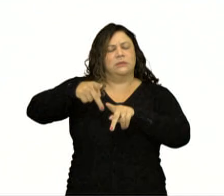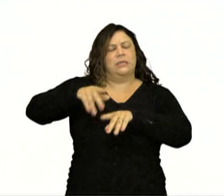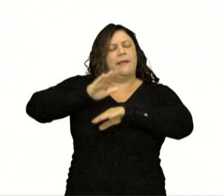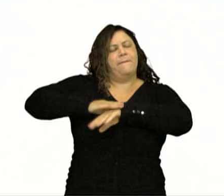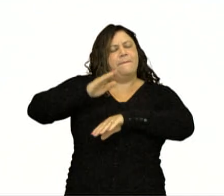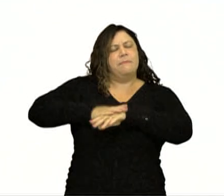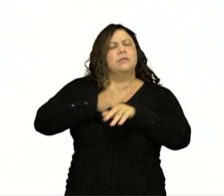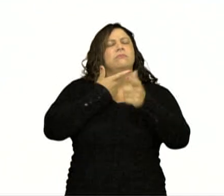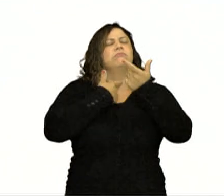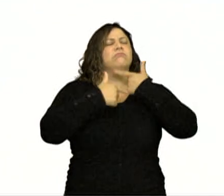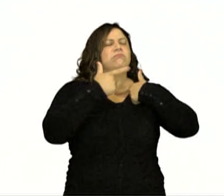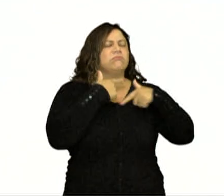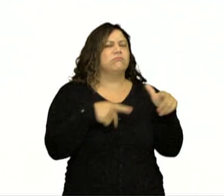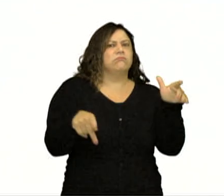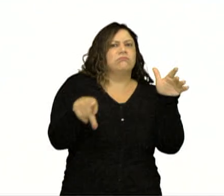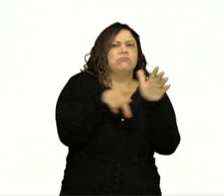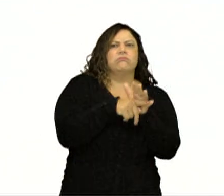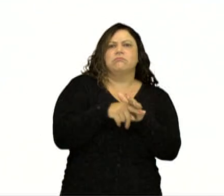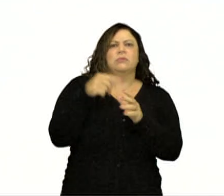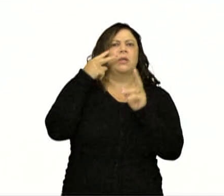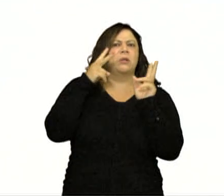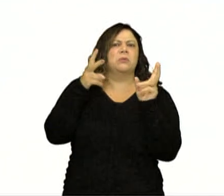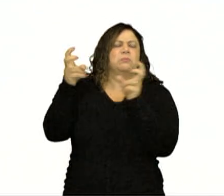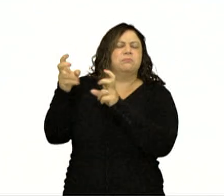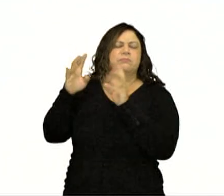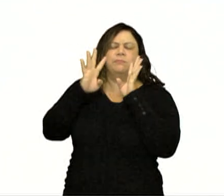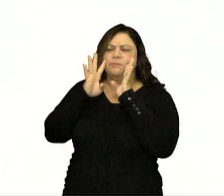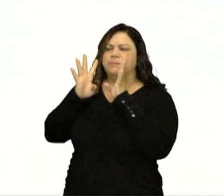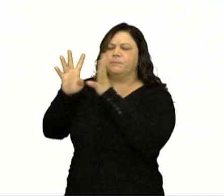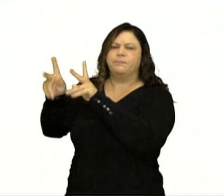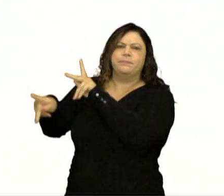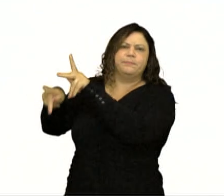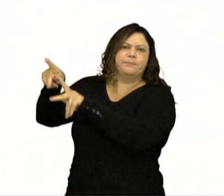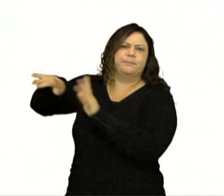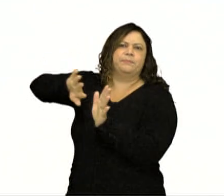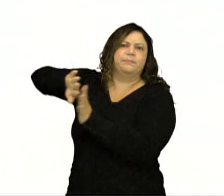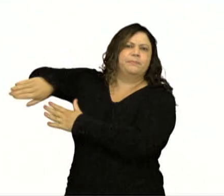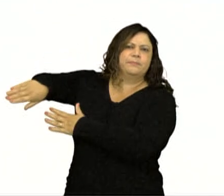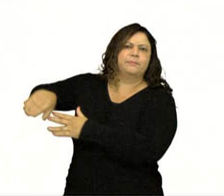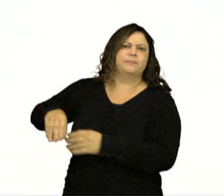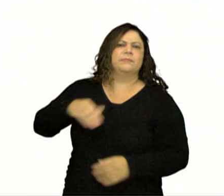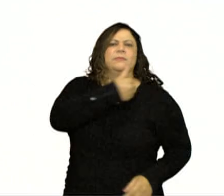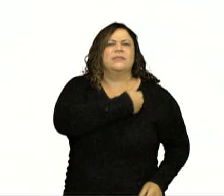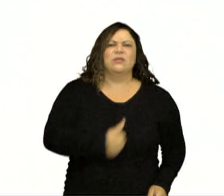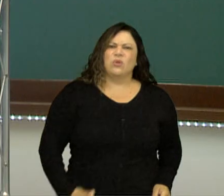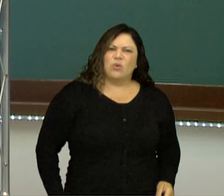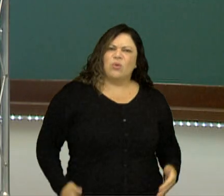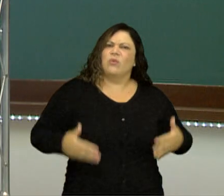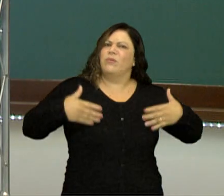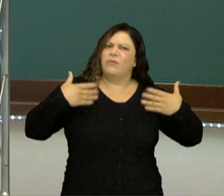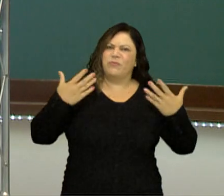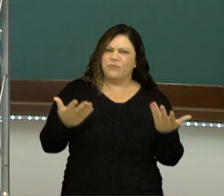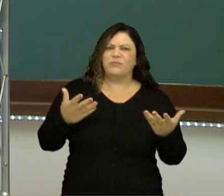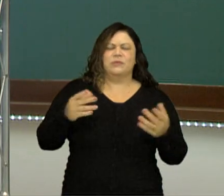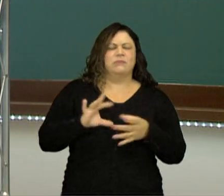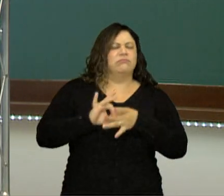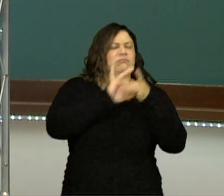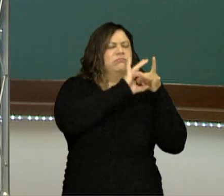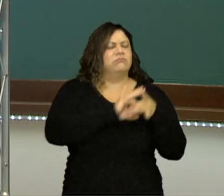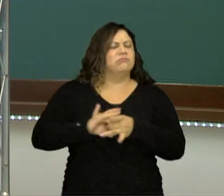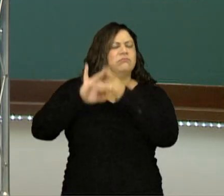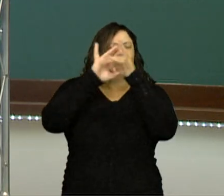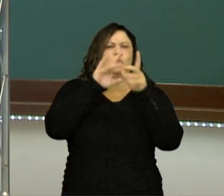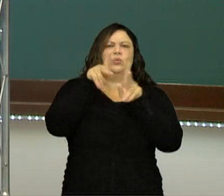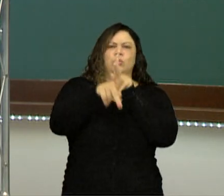sua vontade, sem ouvir a opinião da sua população? Será que esse governo ele estaria, então, harmônico com o seu